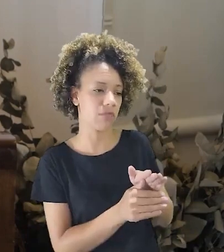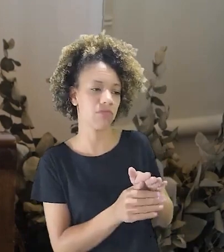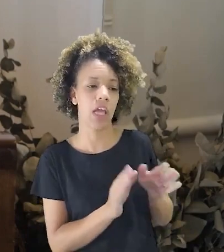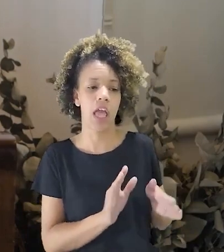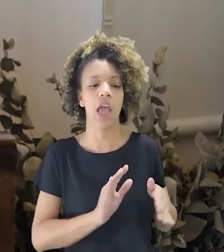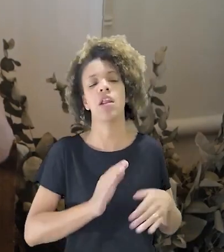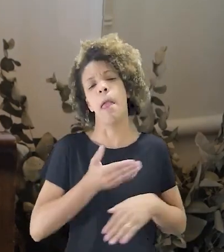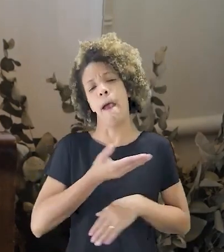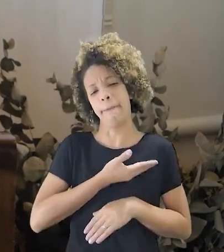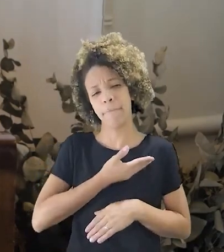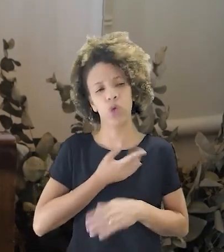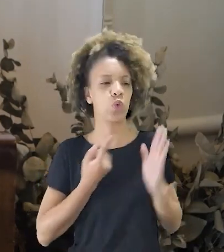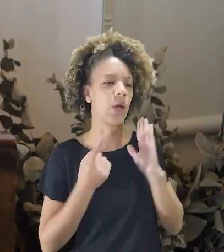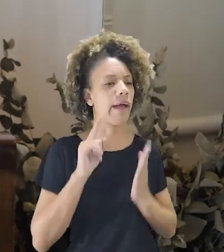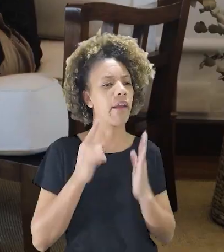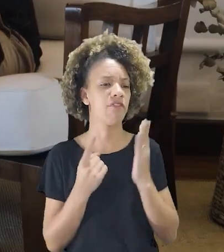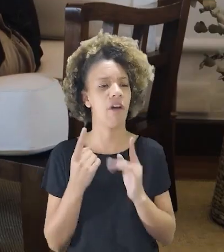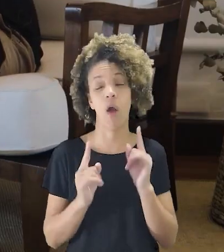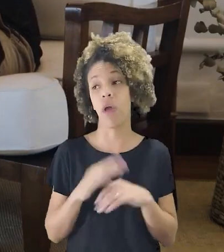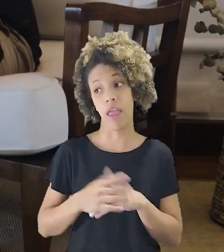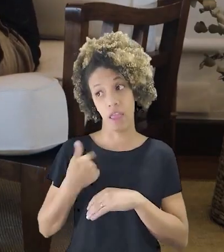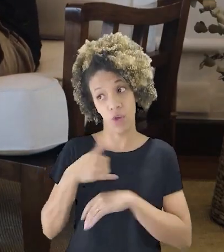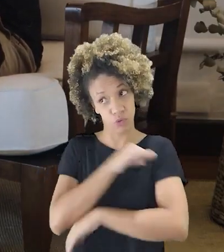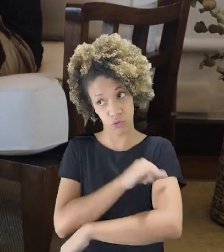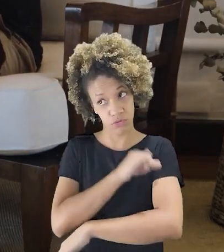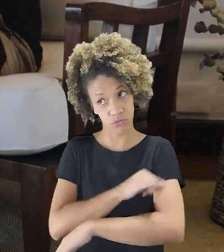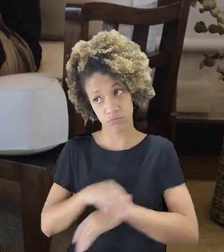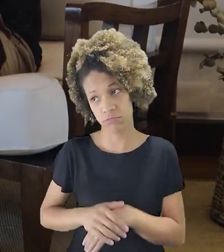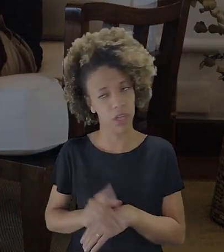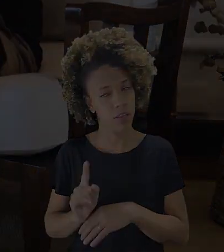brother no carnaval e tal. Como é que é essa bagunça? Não, isso no Rio de Janeiro não está acontecendo. É guerra real.